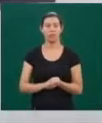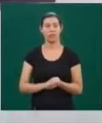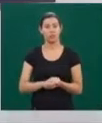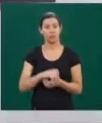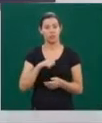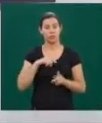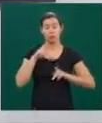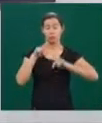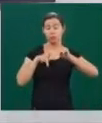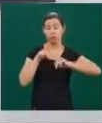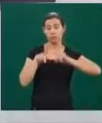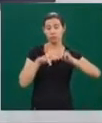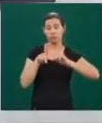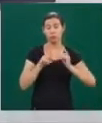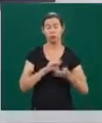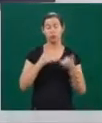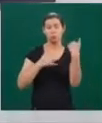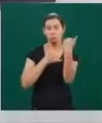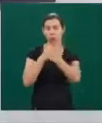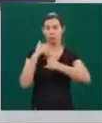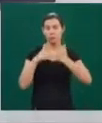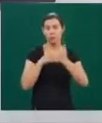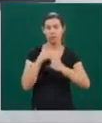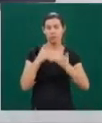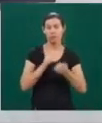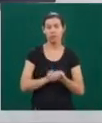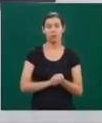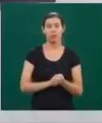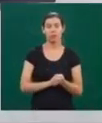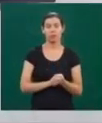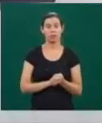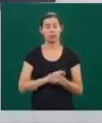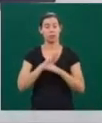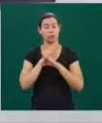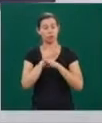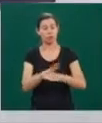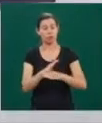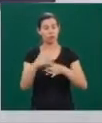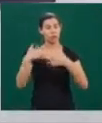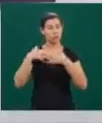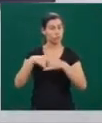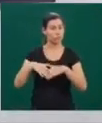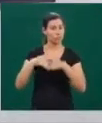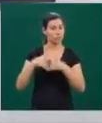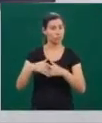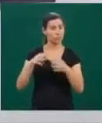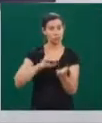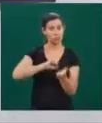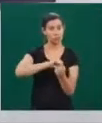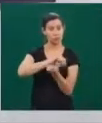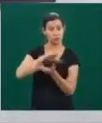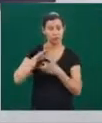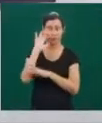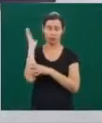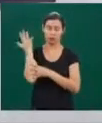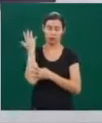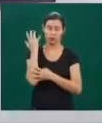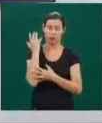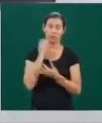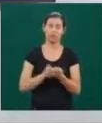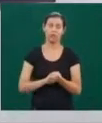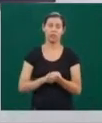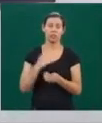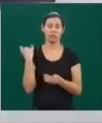nos shoppings da cidade. Além das brincadeiras, ações de conscientização sobre sustentabilidade ambiental, até sobre a importância